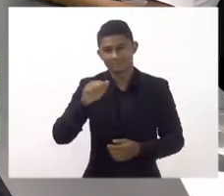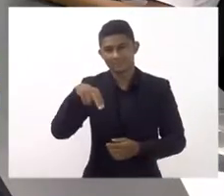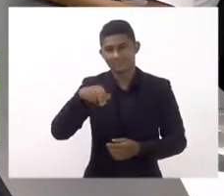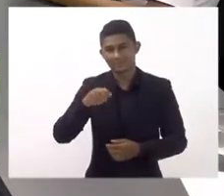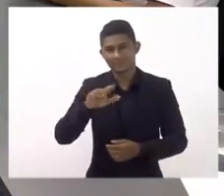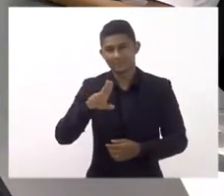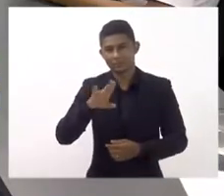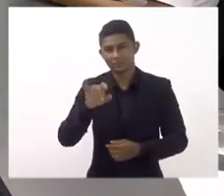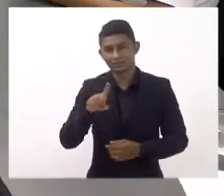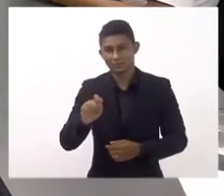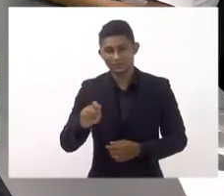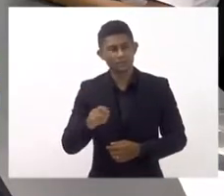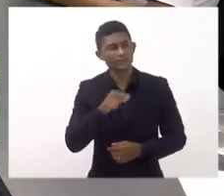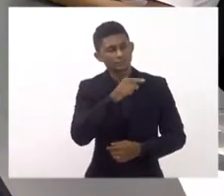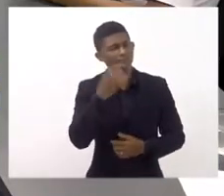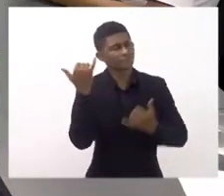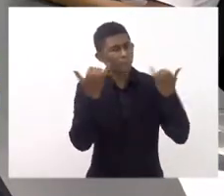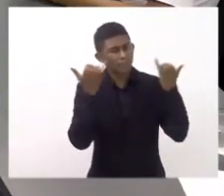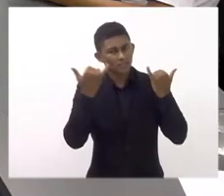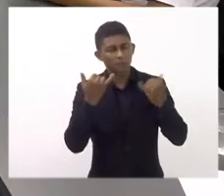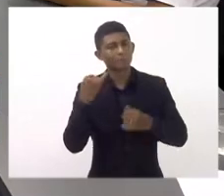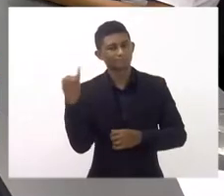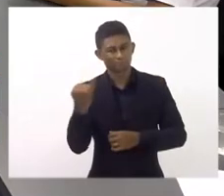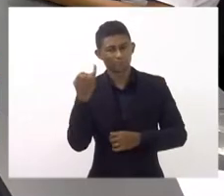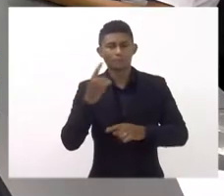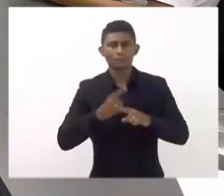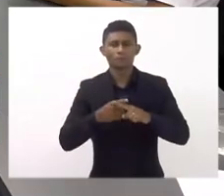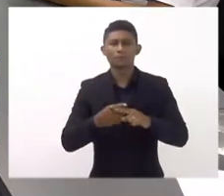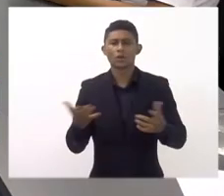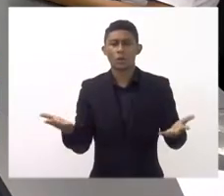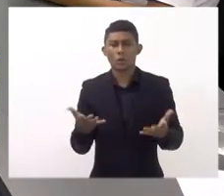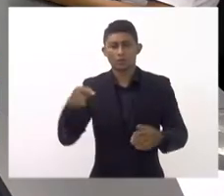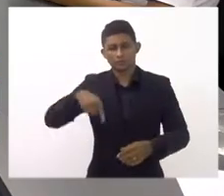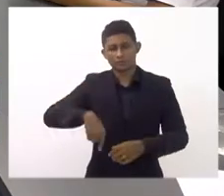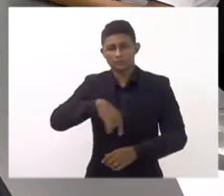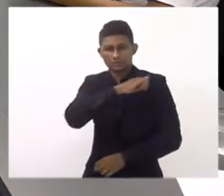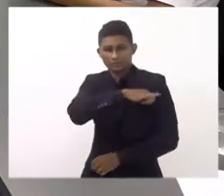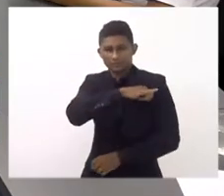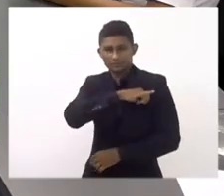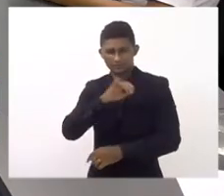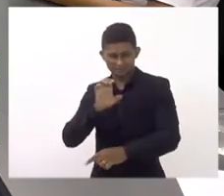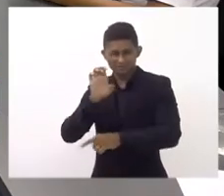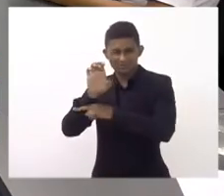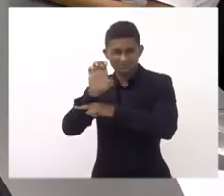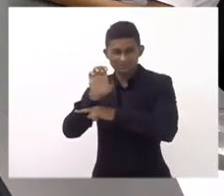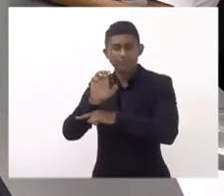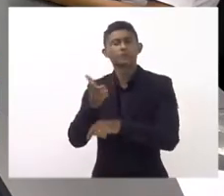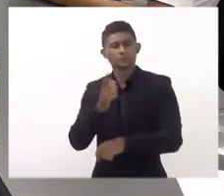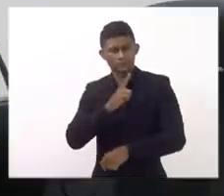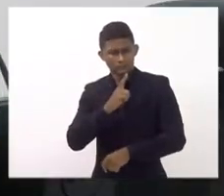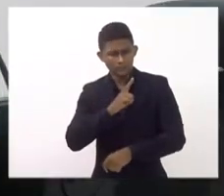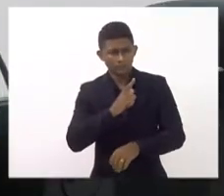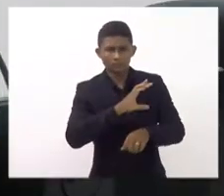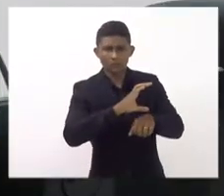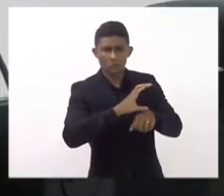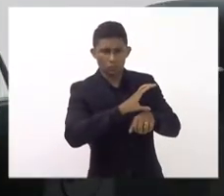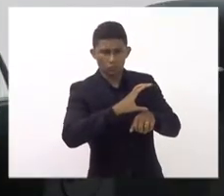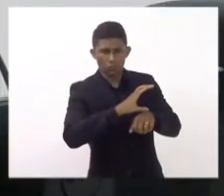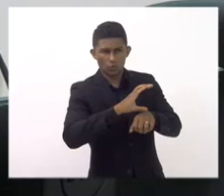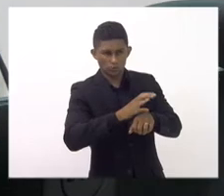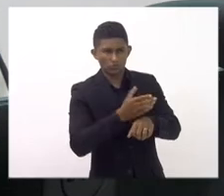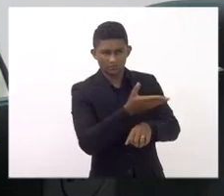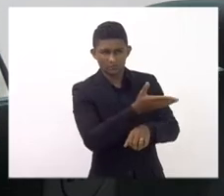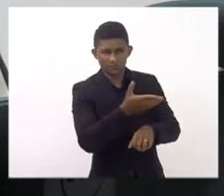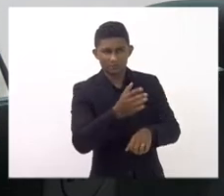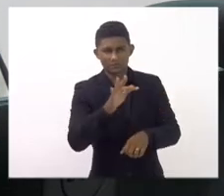que essa informação é relevante, porque a gente hoje vive uma situação esdrúxula no estado do Rio de Janeiro, porque a gente tem cursos ofertados subsequentes